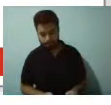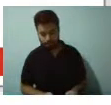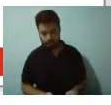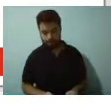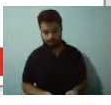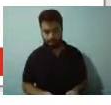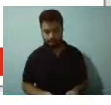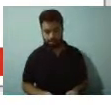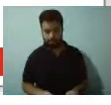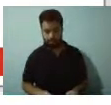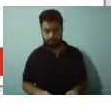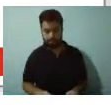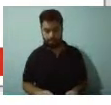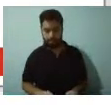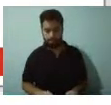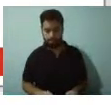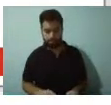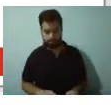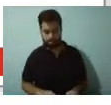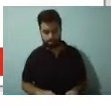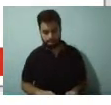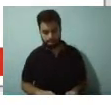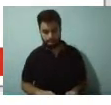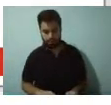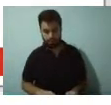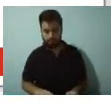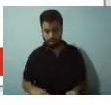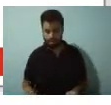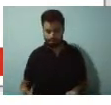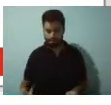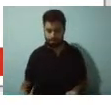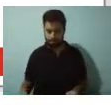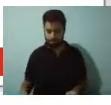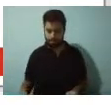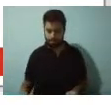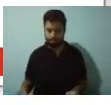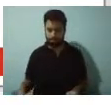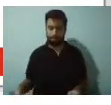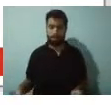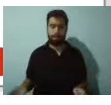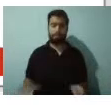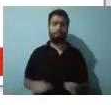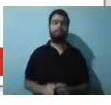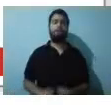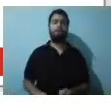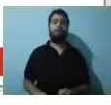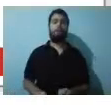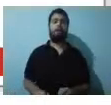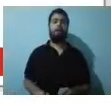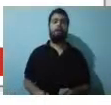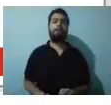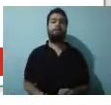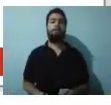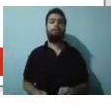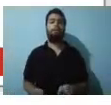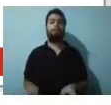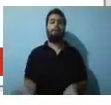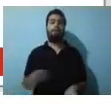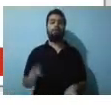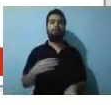Cooperação Econômica da Ásia e do Pacífico, APEC, União Europeia e o BRICS, tá?